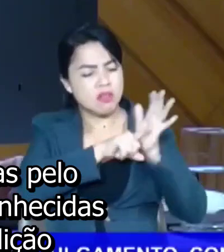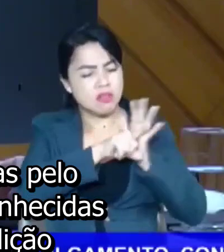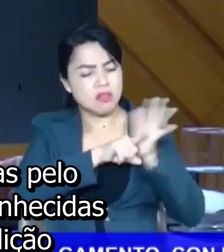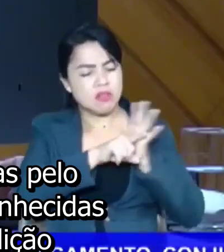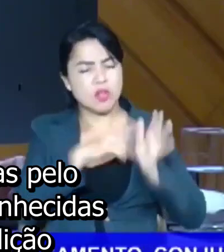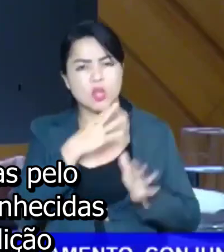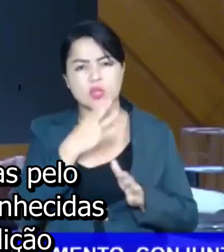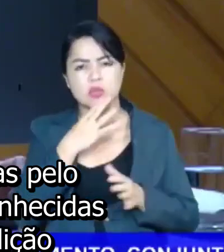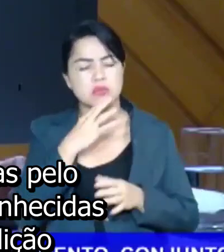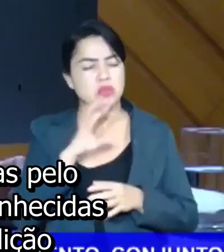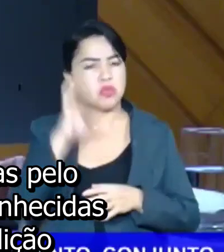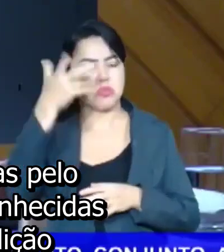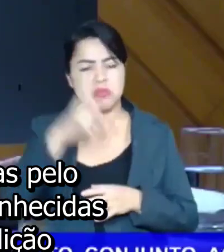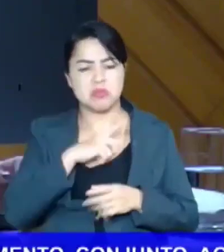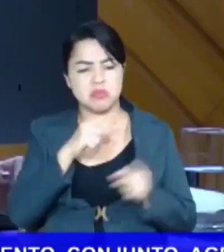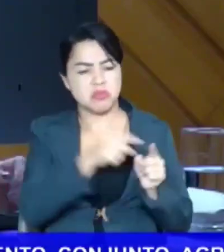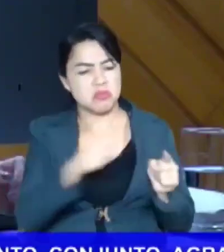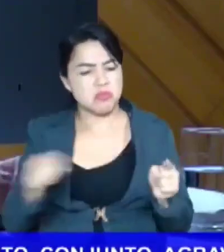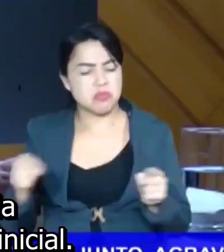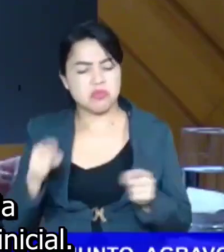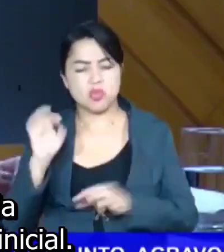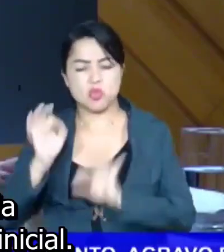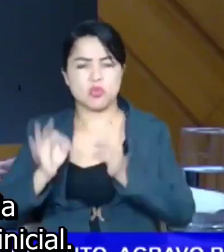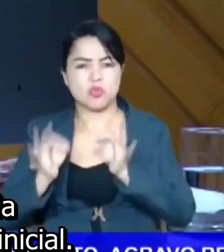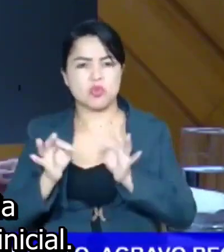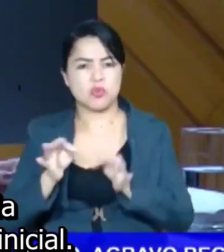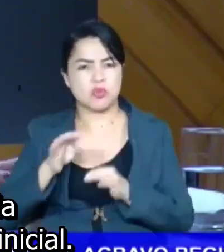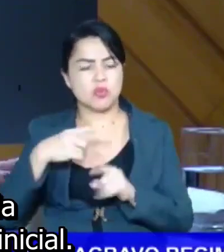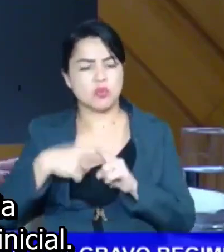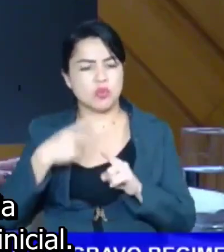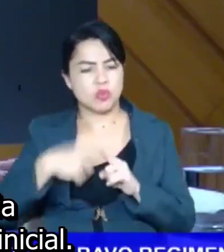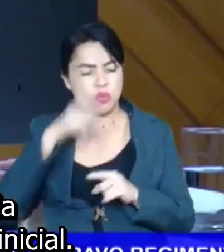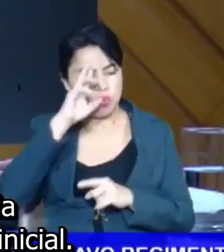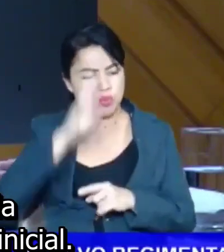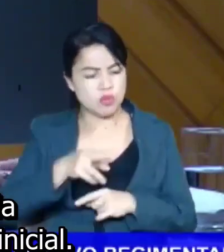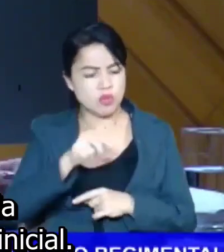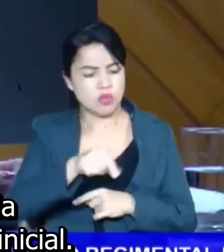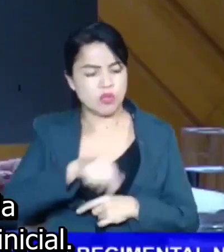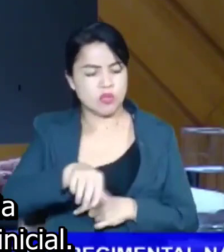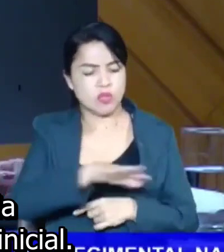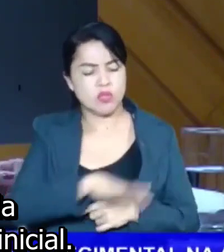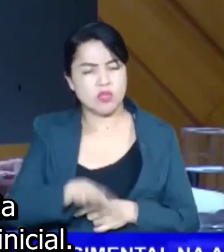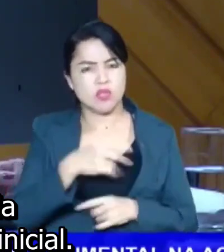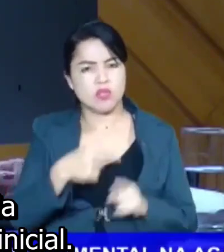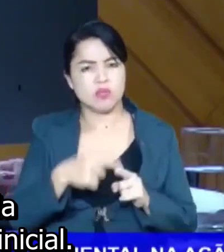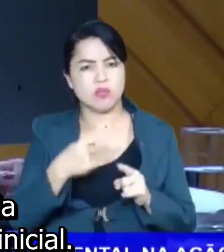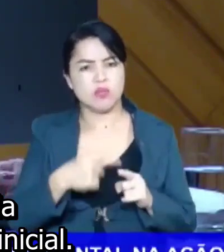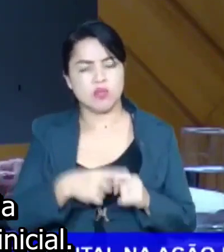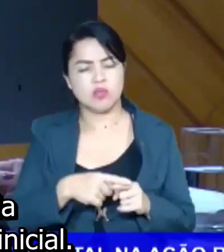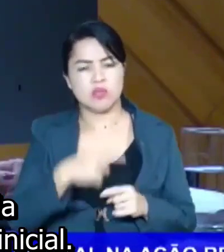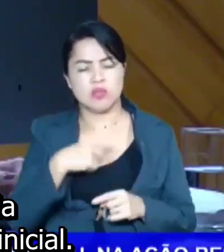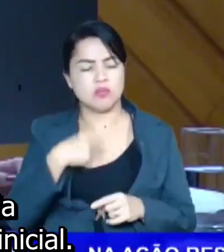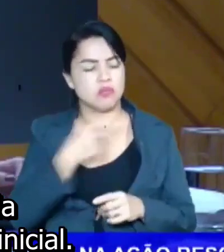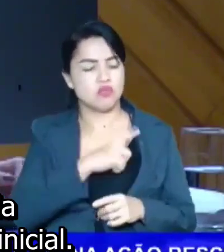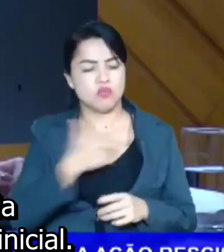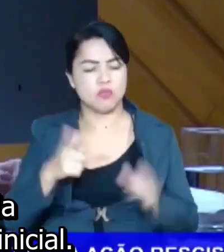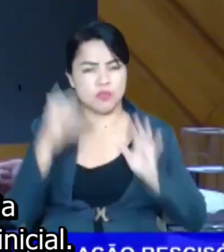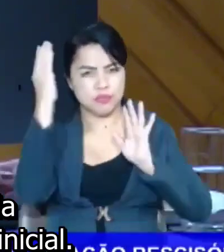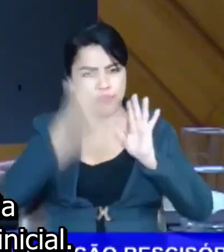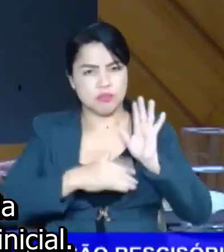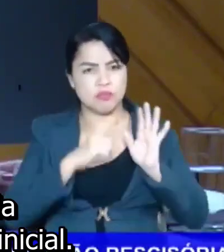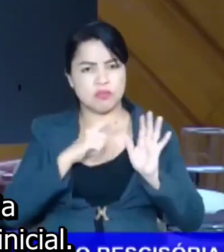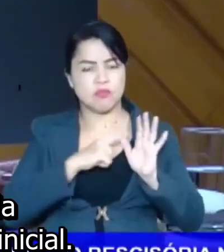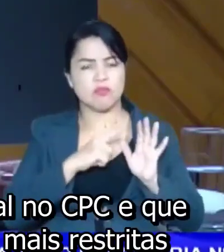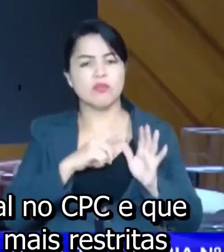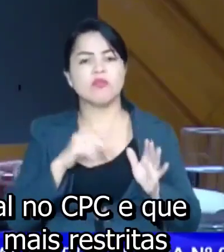qualquer tempo e em qualquer grau de jurisdição, em razão da natureza absoluta decorrente da inadmissibilidade de prova ilícita que muniram